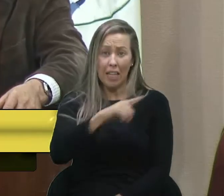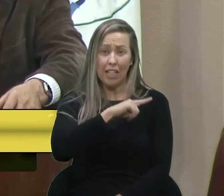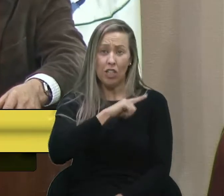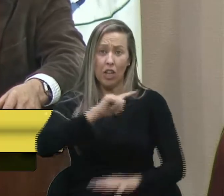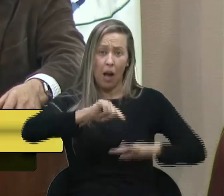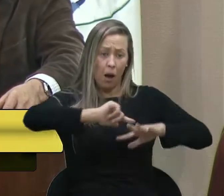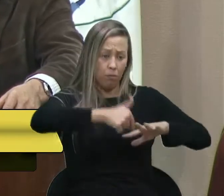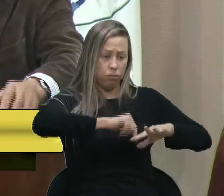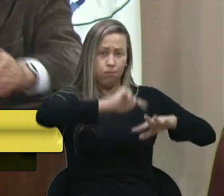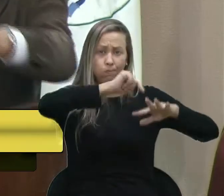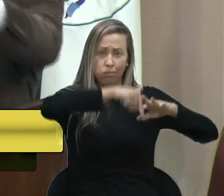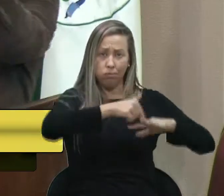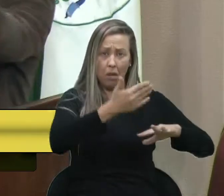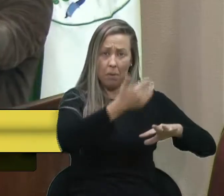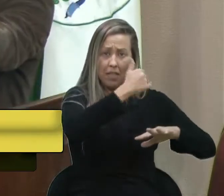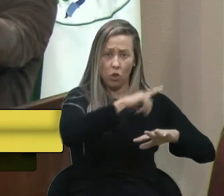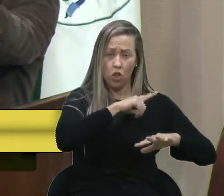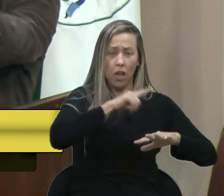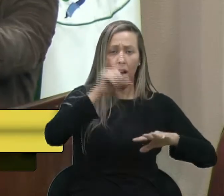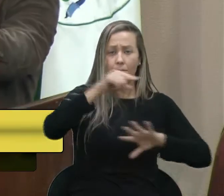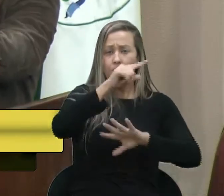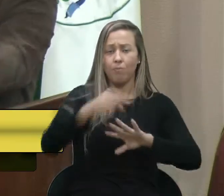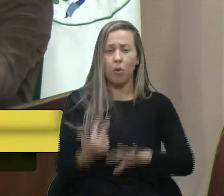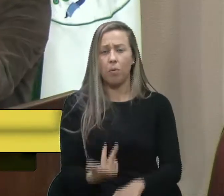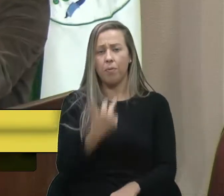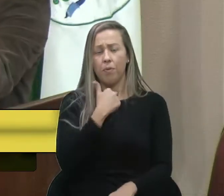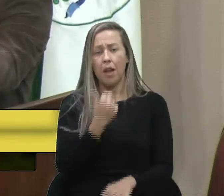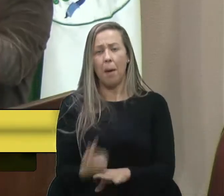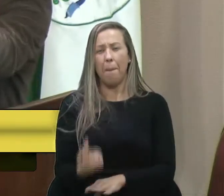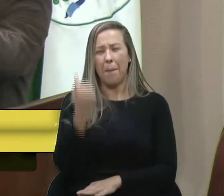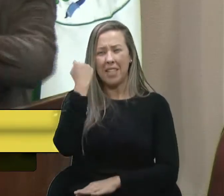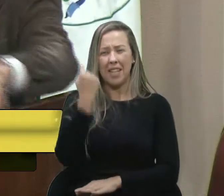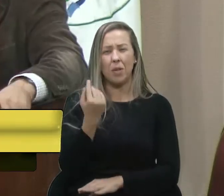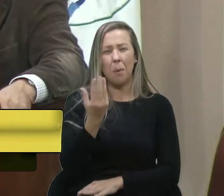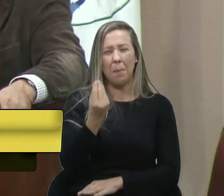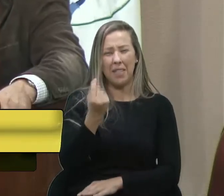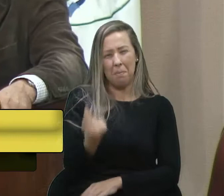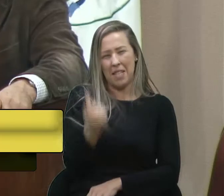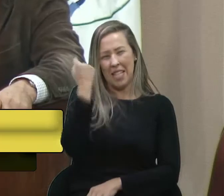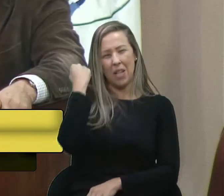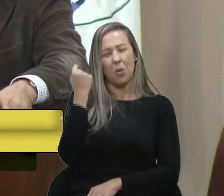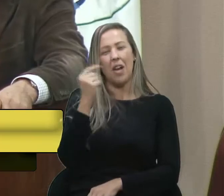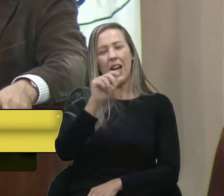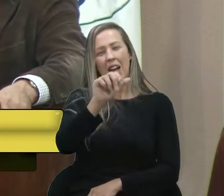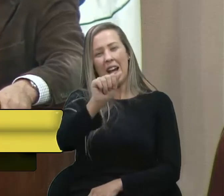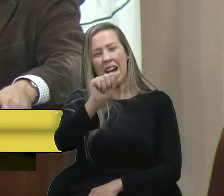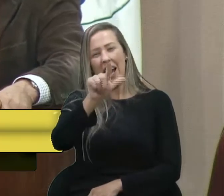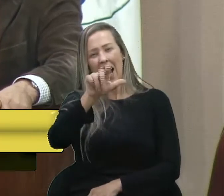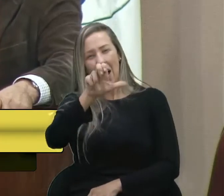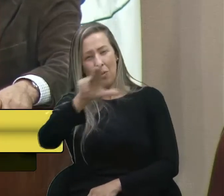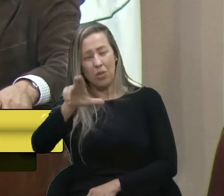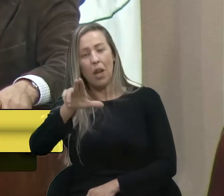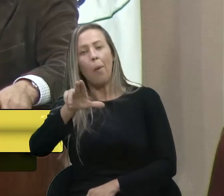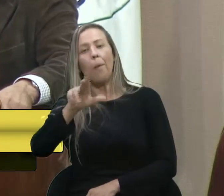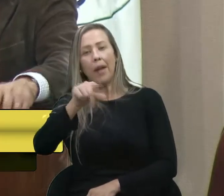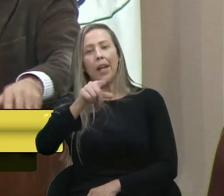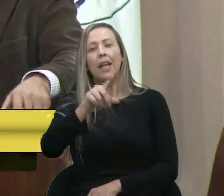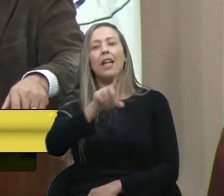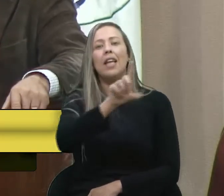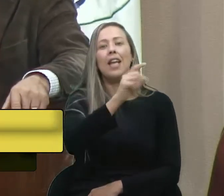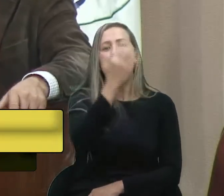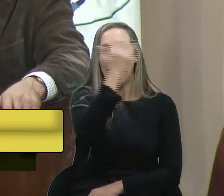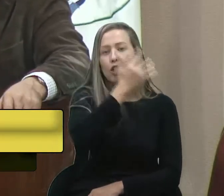final lá desde a época do Alceu e do Adiló, secretário, nunca mais andou, está lá